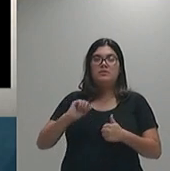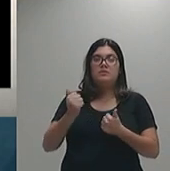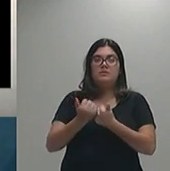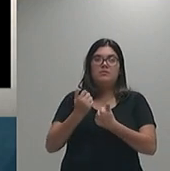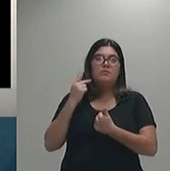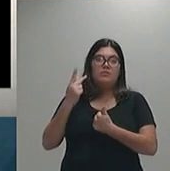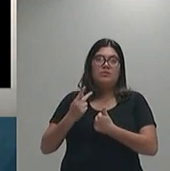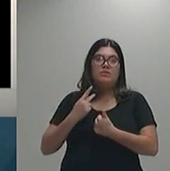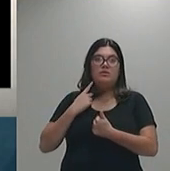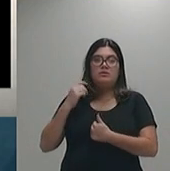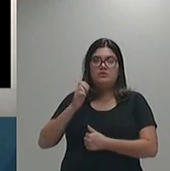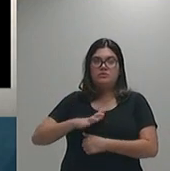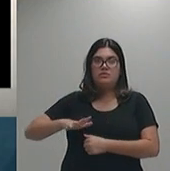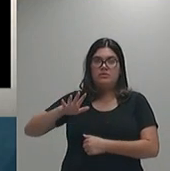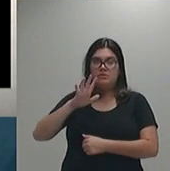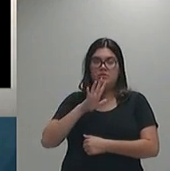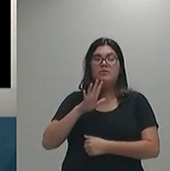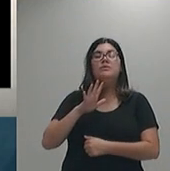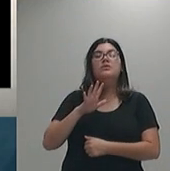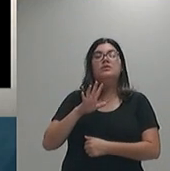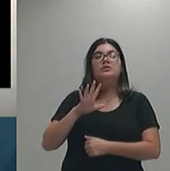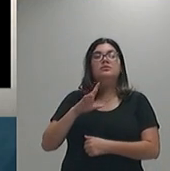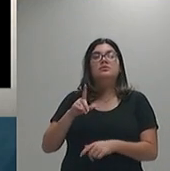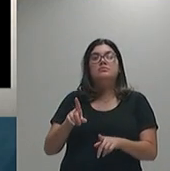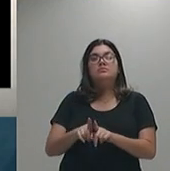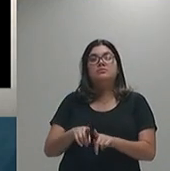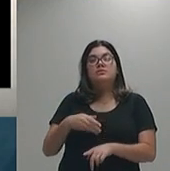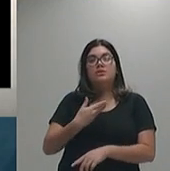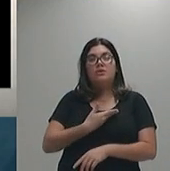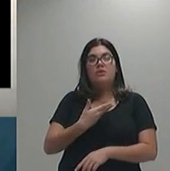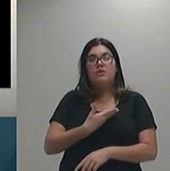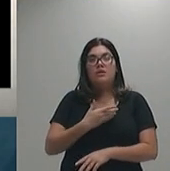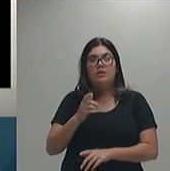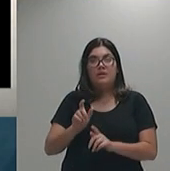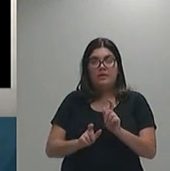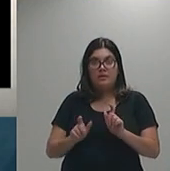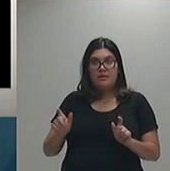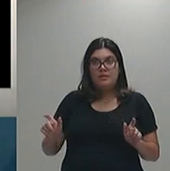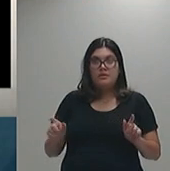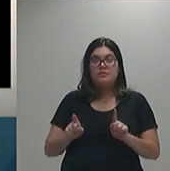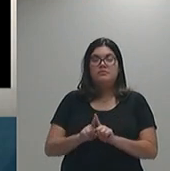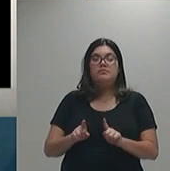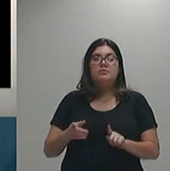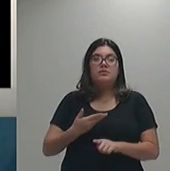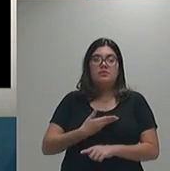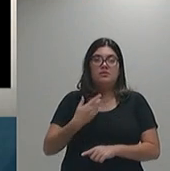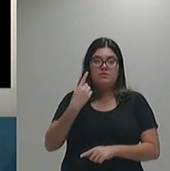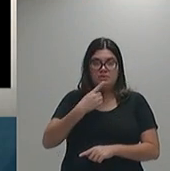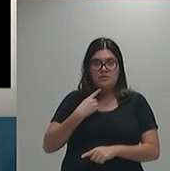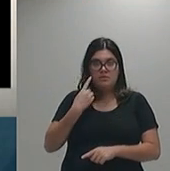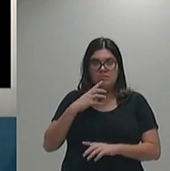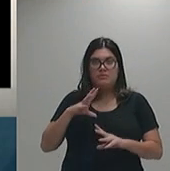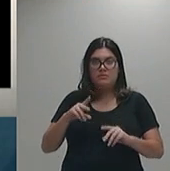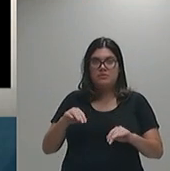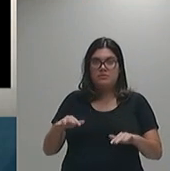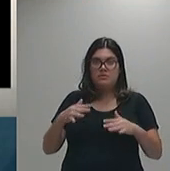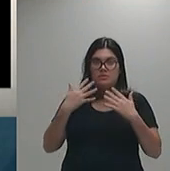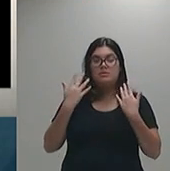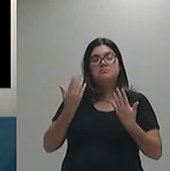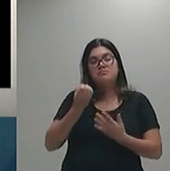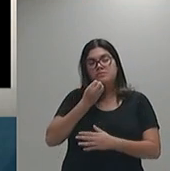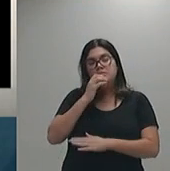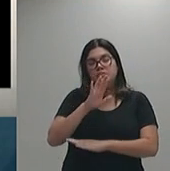estimados colegas e serventuários de Justiça Procuradores advogados e pessoas que nos assistem Boa tarde a